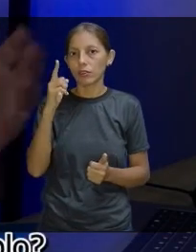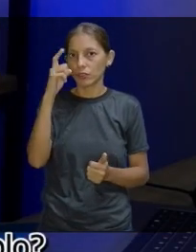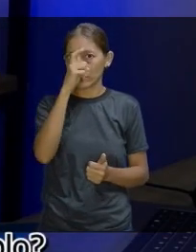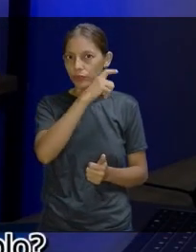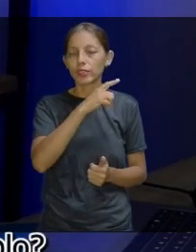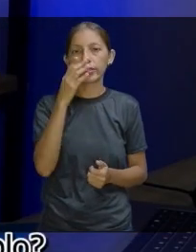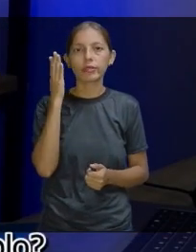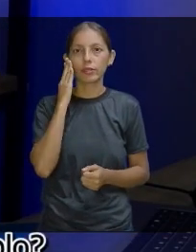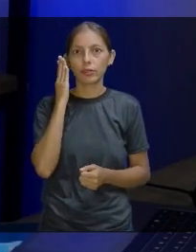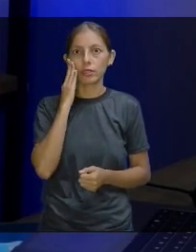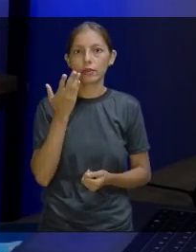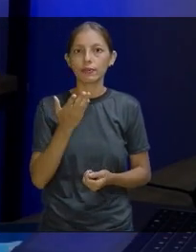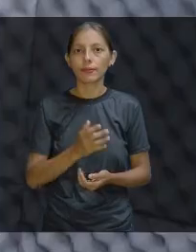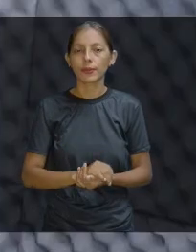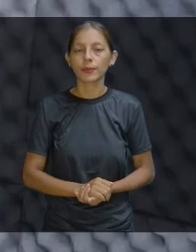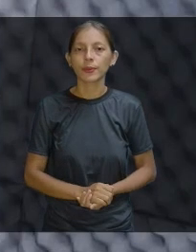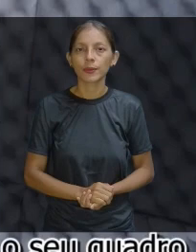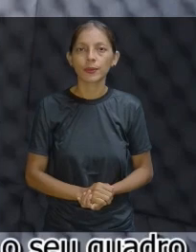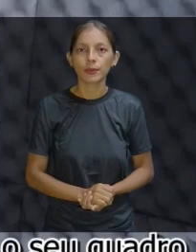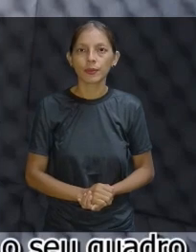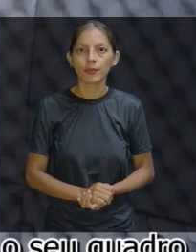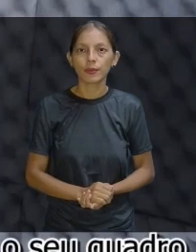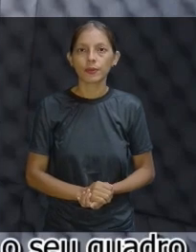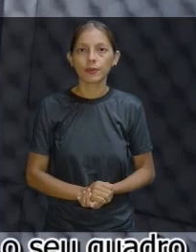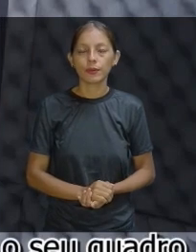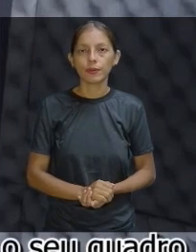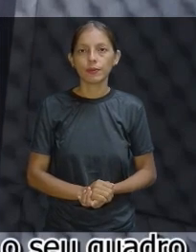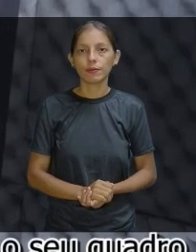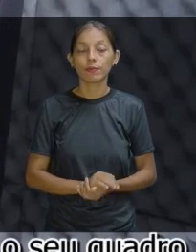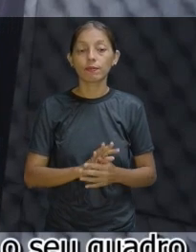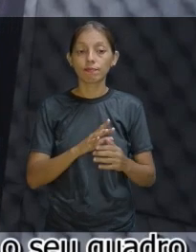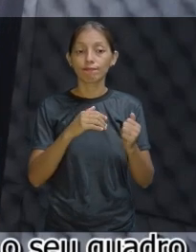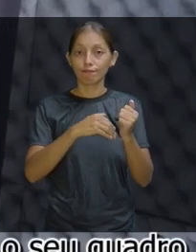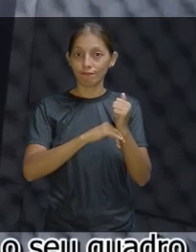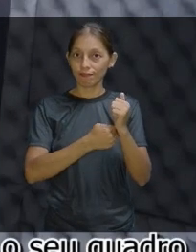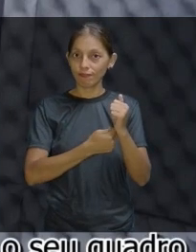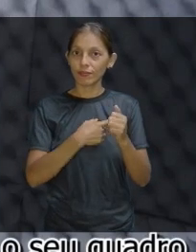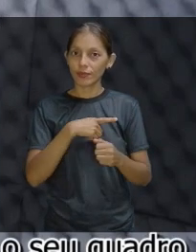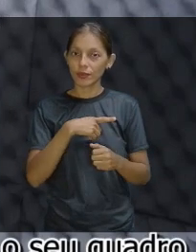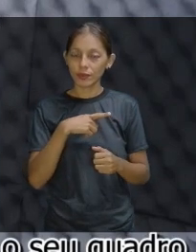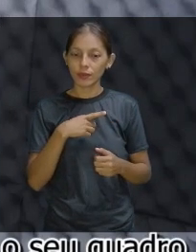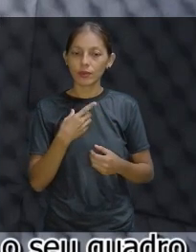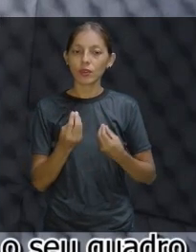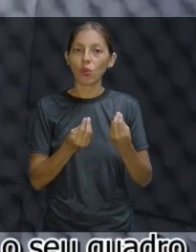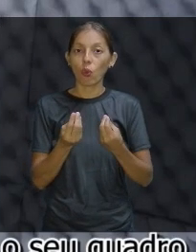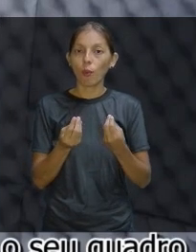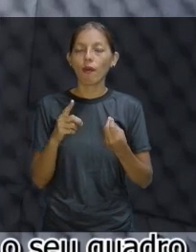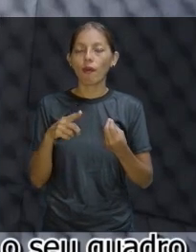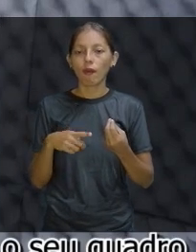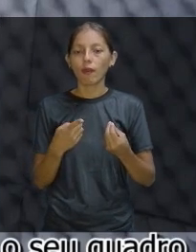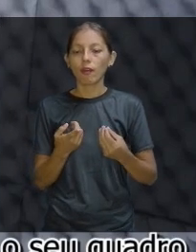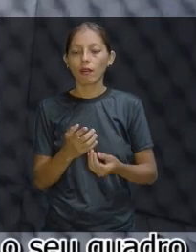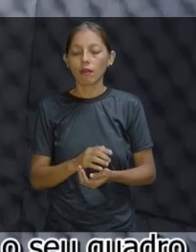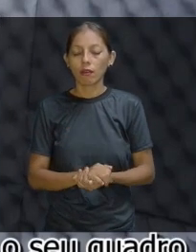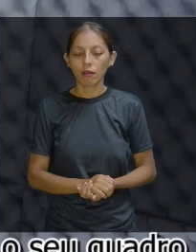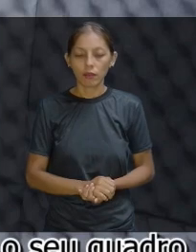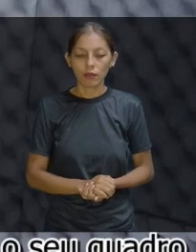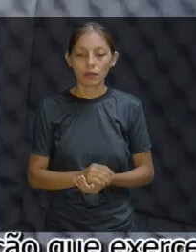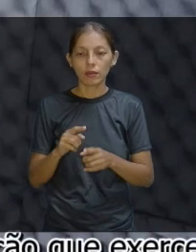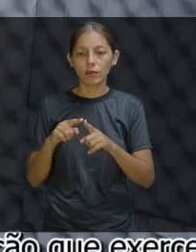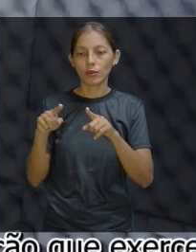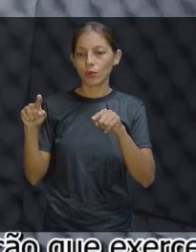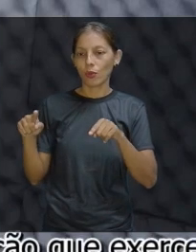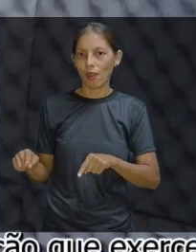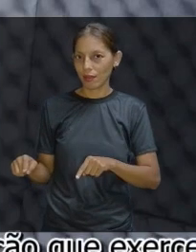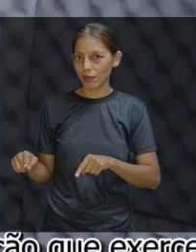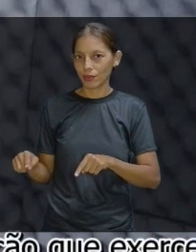numa tecnologia, por exemplo. O grande segredo do êxito do trabalho da Justiça Eleitoral é o seu quadro Foco na de servidores, desembargadora